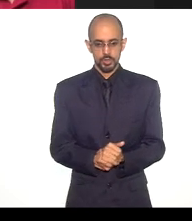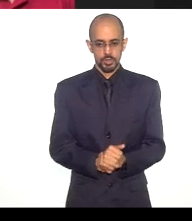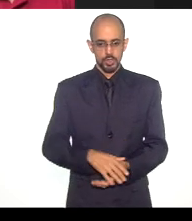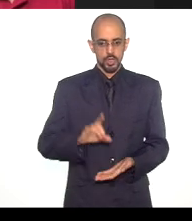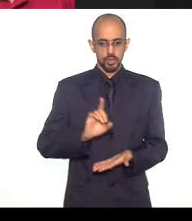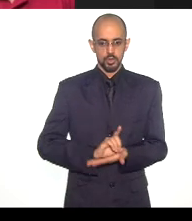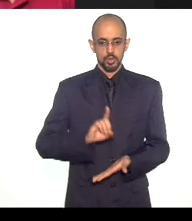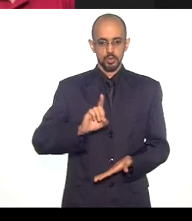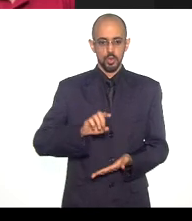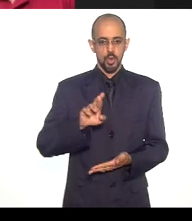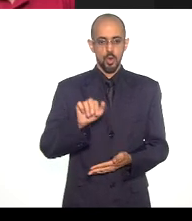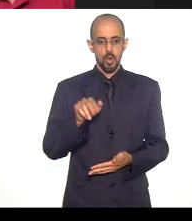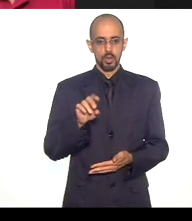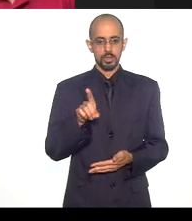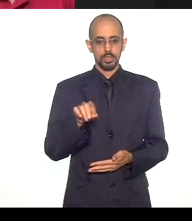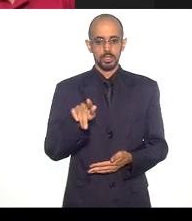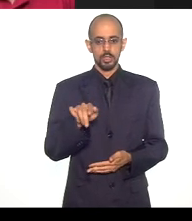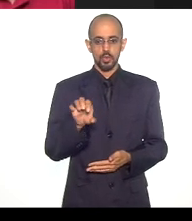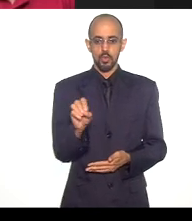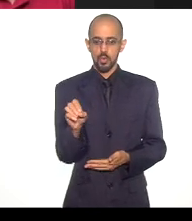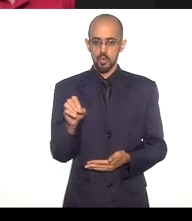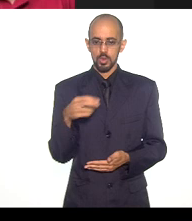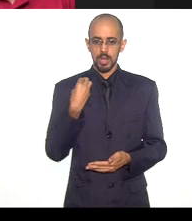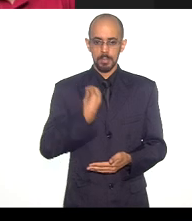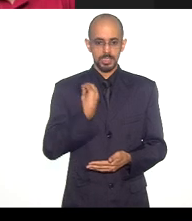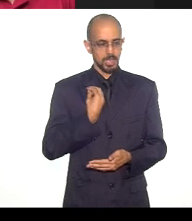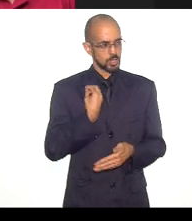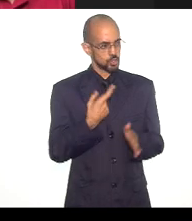Doutor Rodrigo Lourenço está presente?